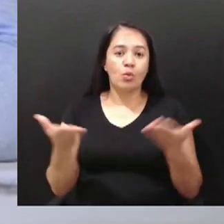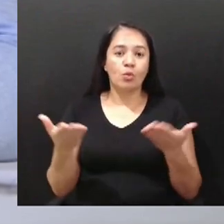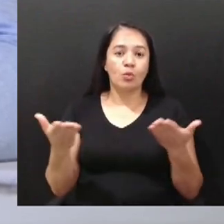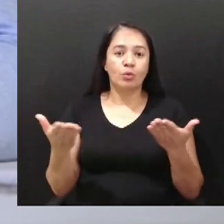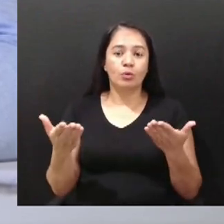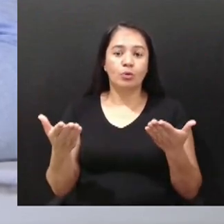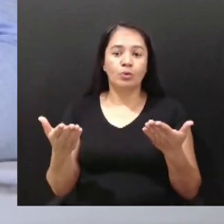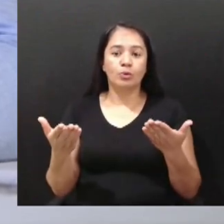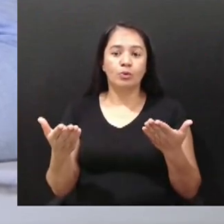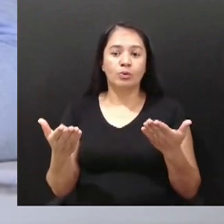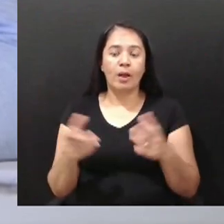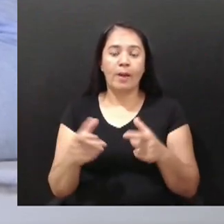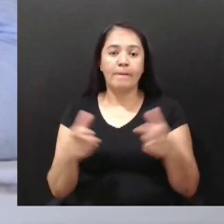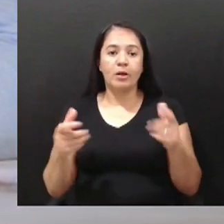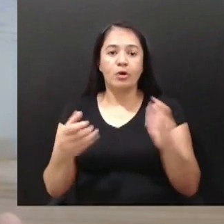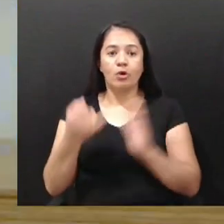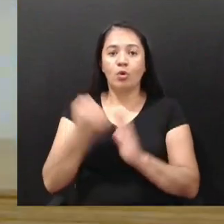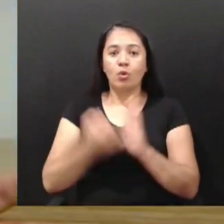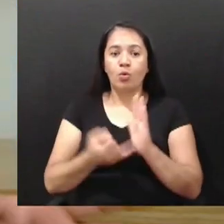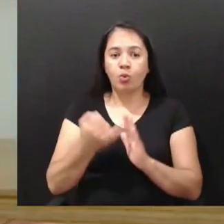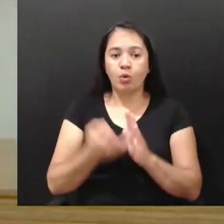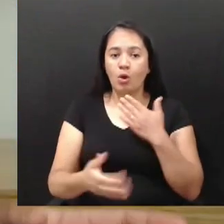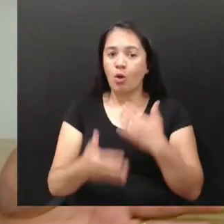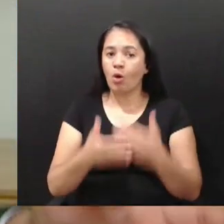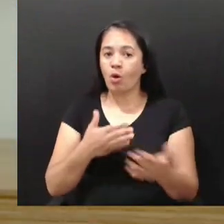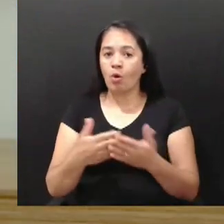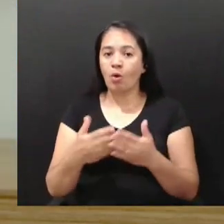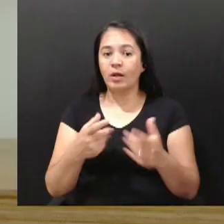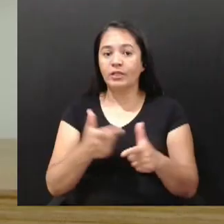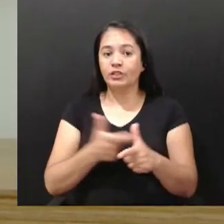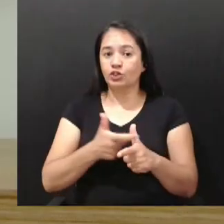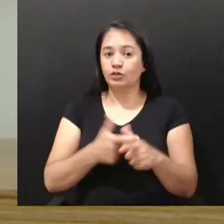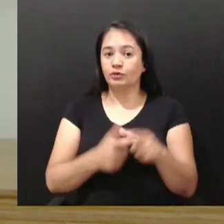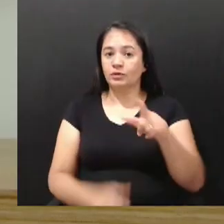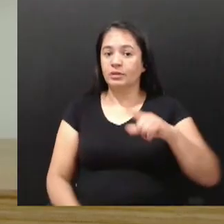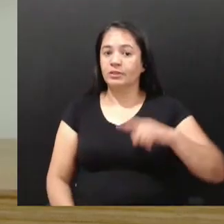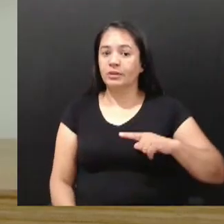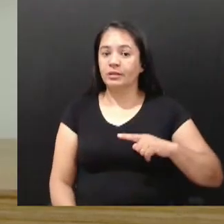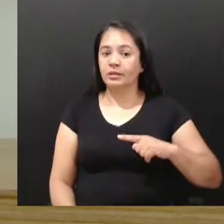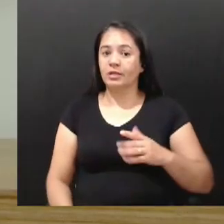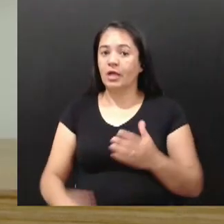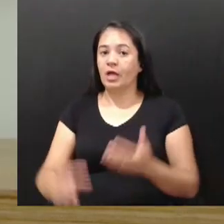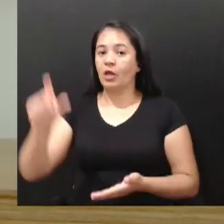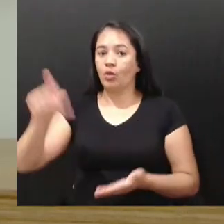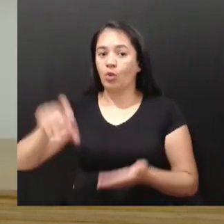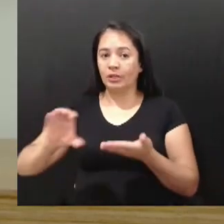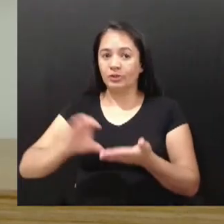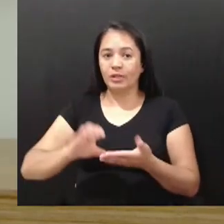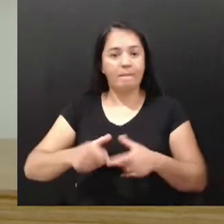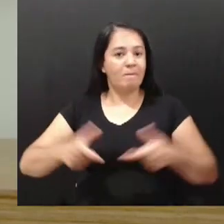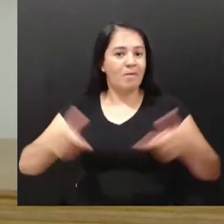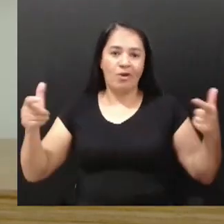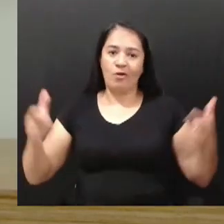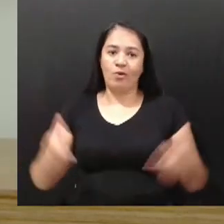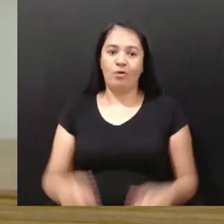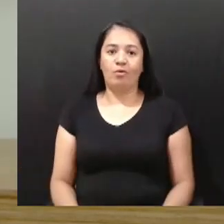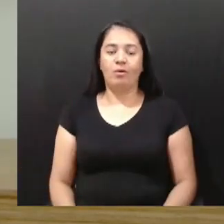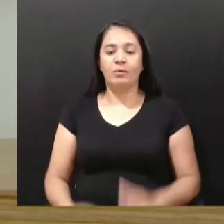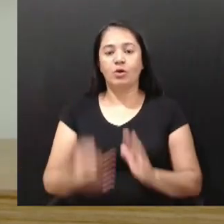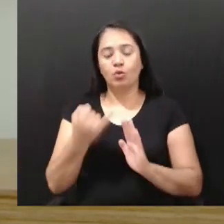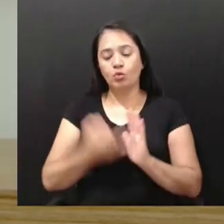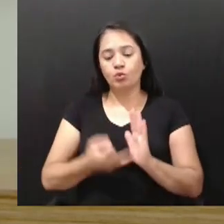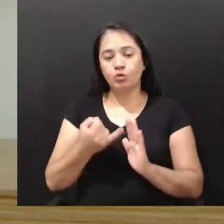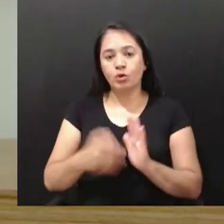maior taxa de juros de qualquer dívida que você possa ter do cartão de crédito é maior. Então, o juros rotativo do cartão de crédito em caso